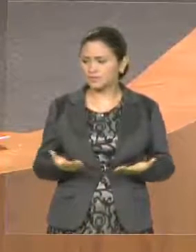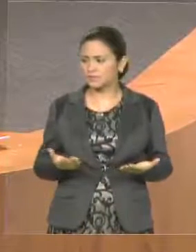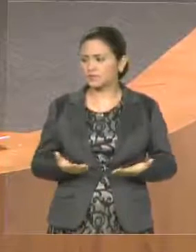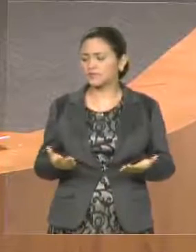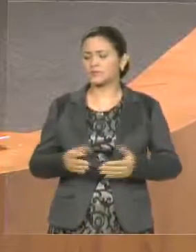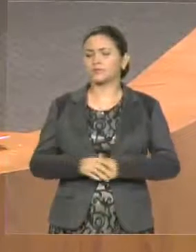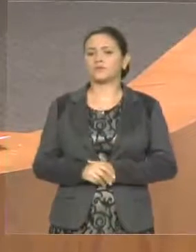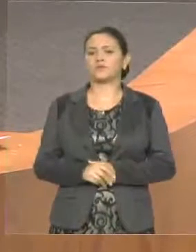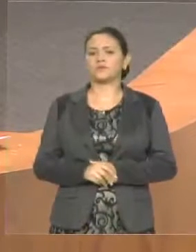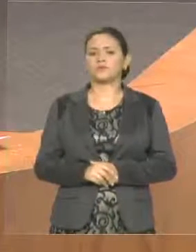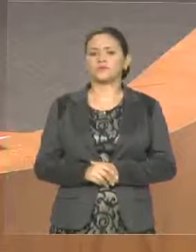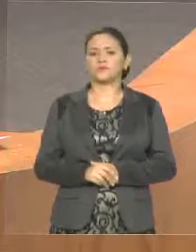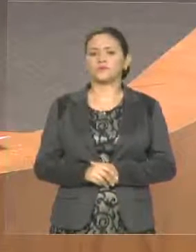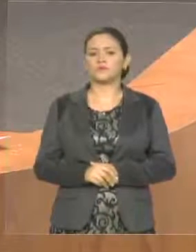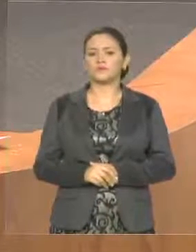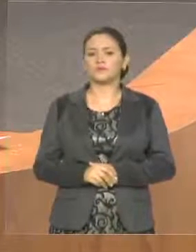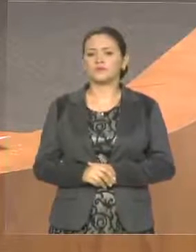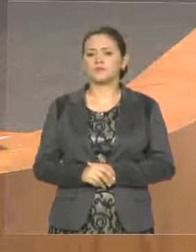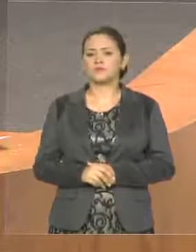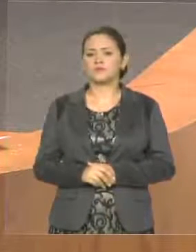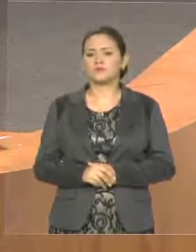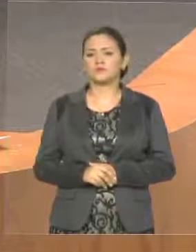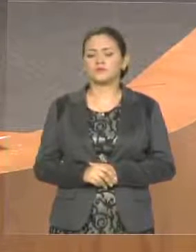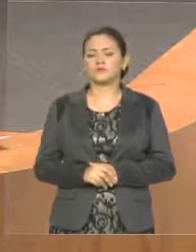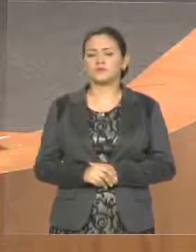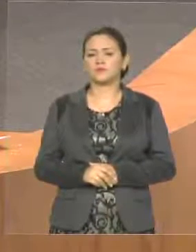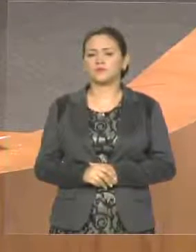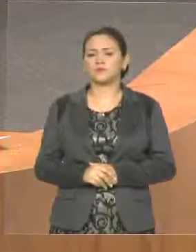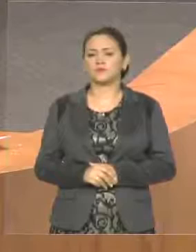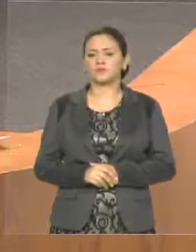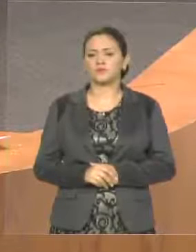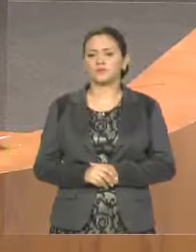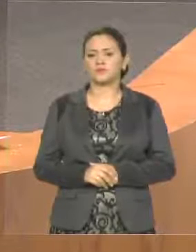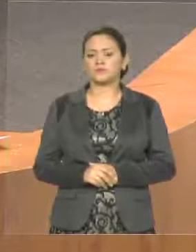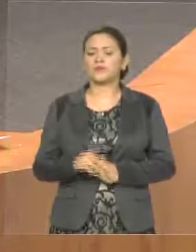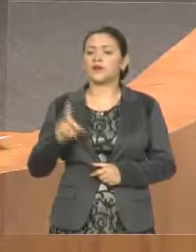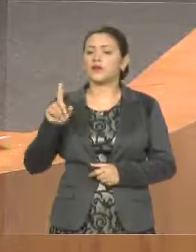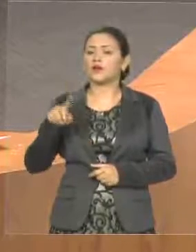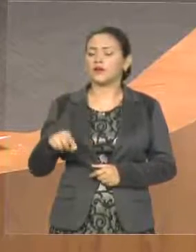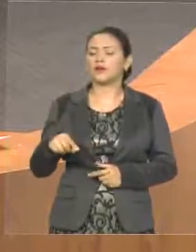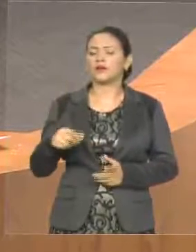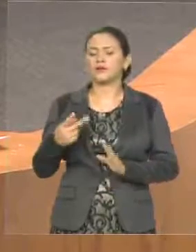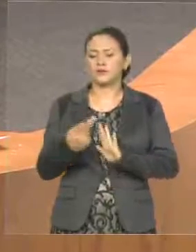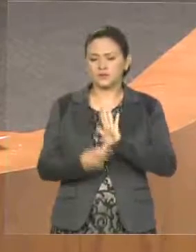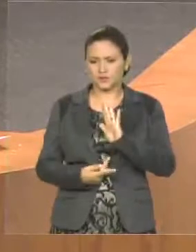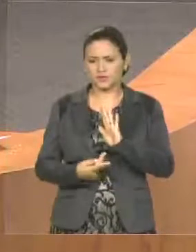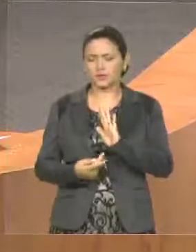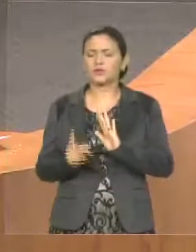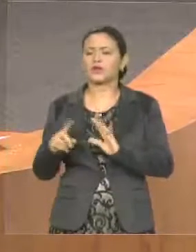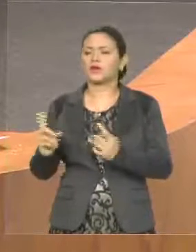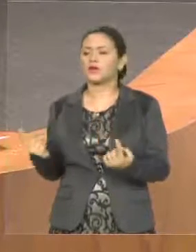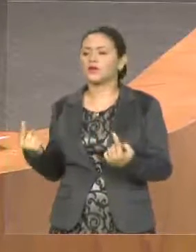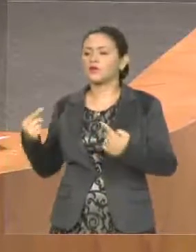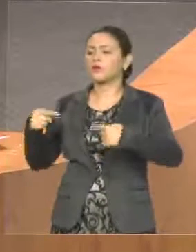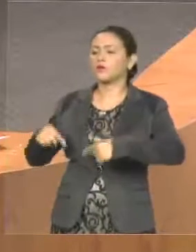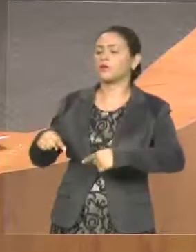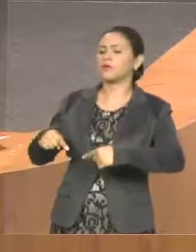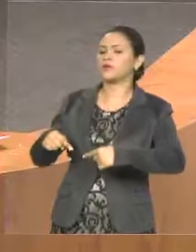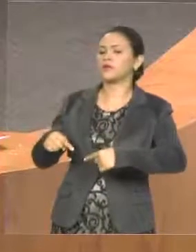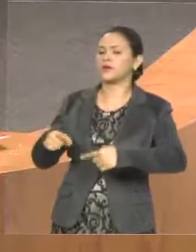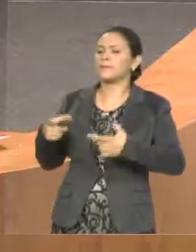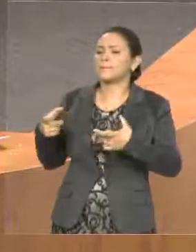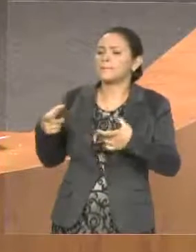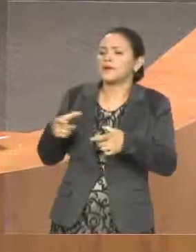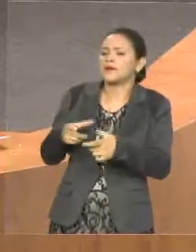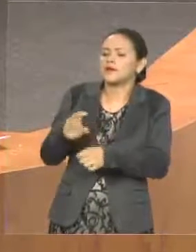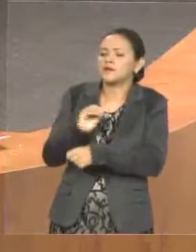ele ataca o pequeno produtor de aves. Por exemplo,